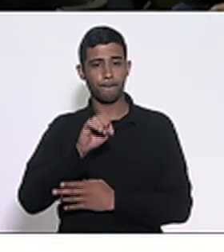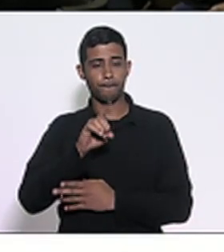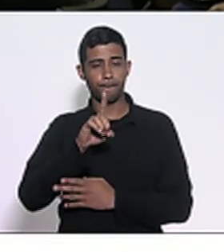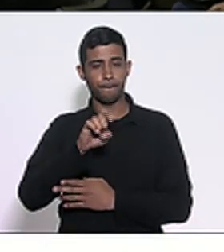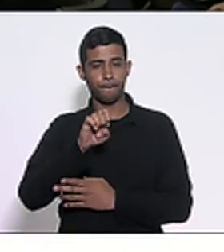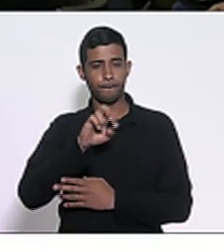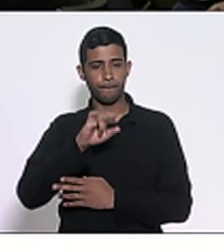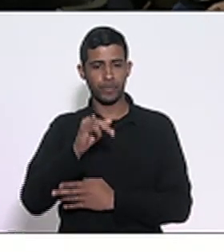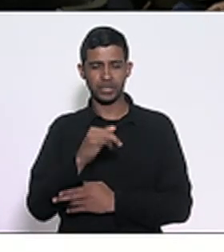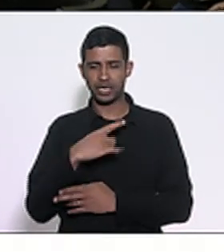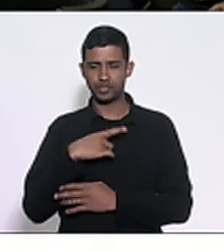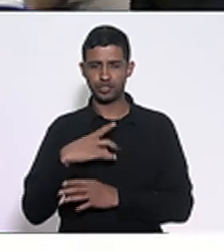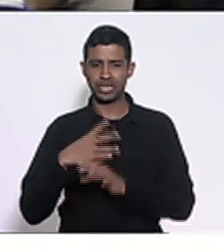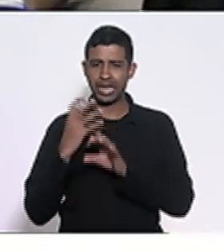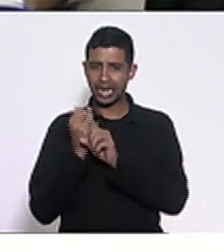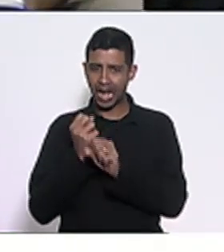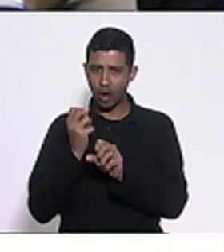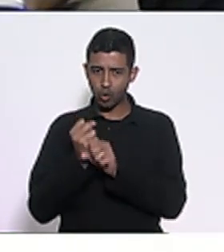um cálculo